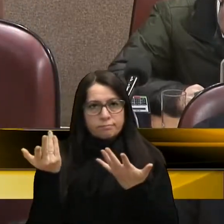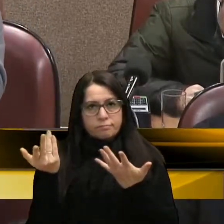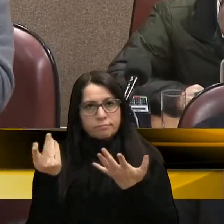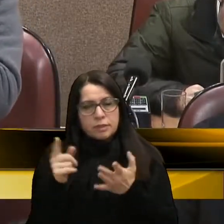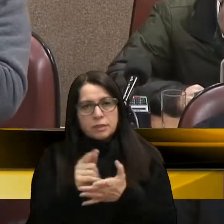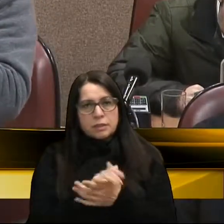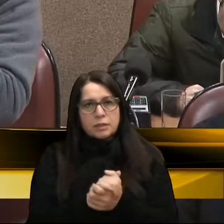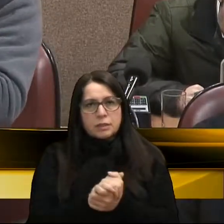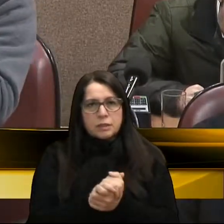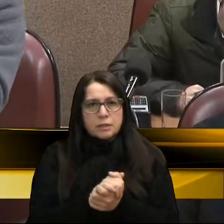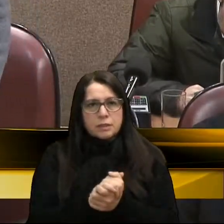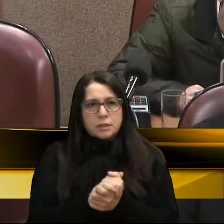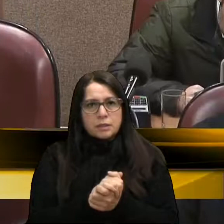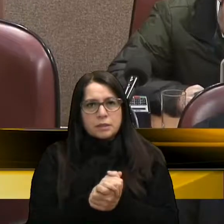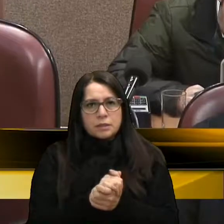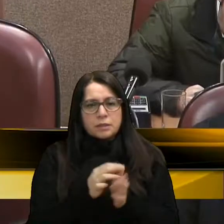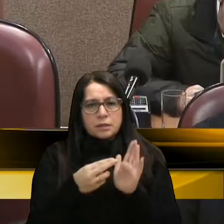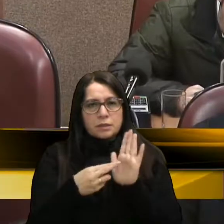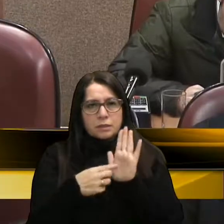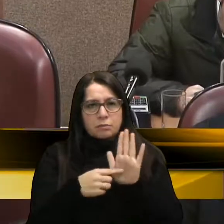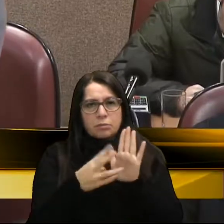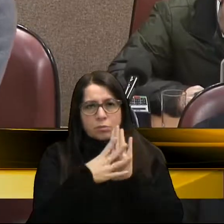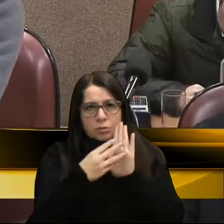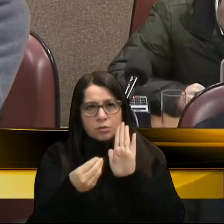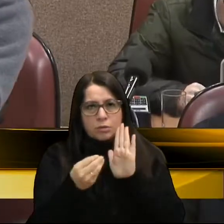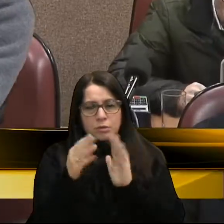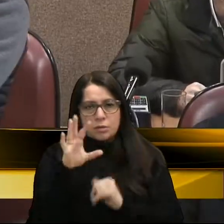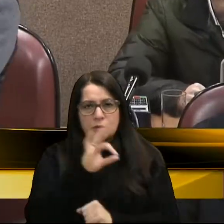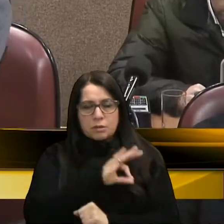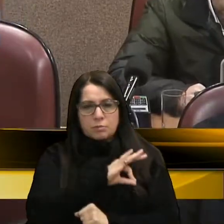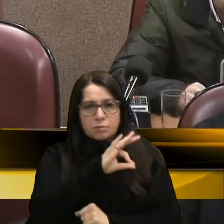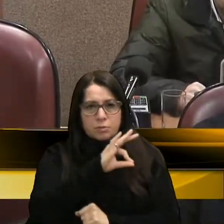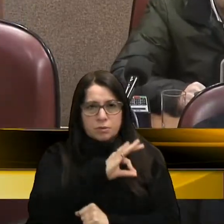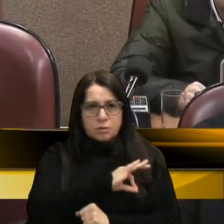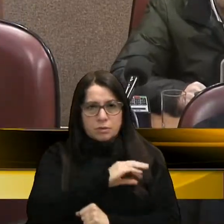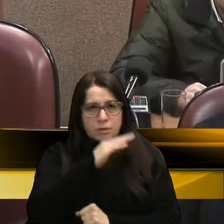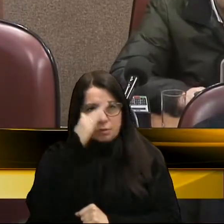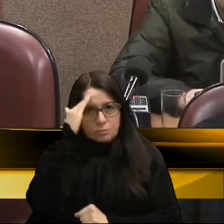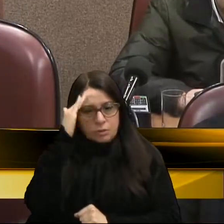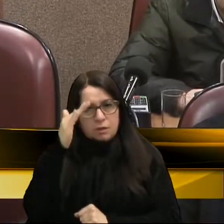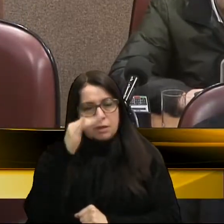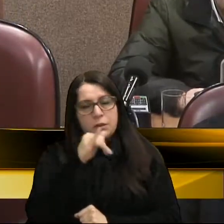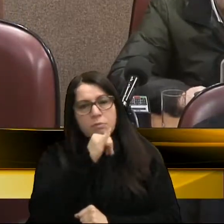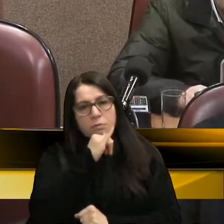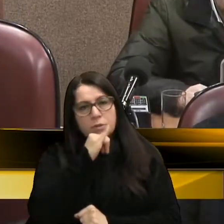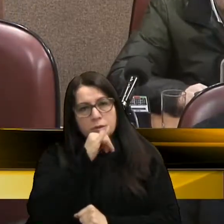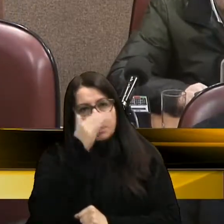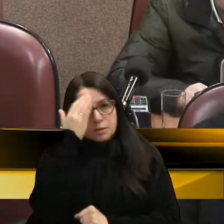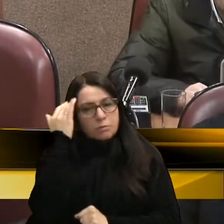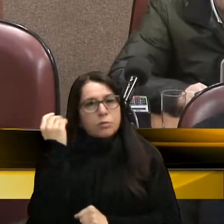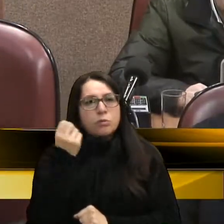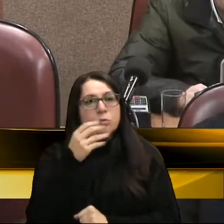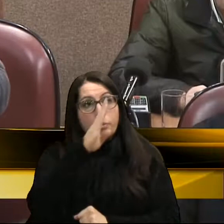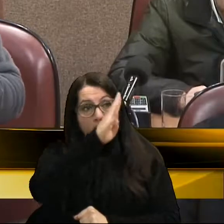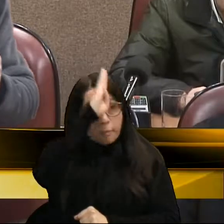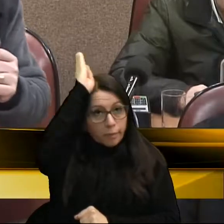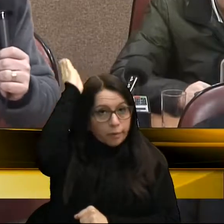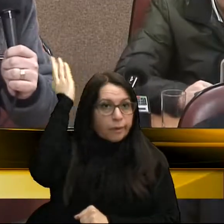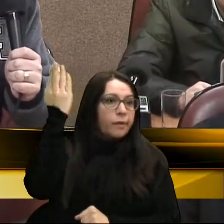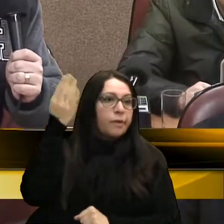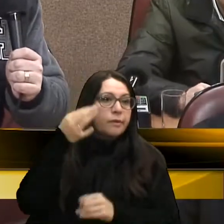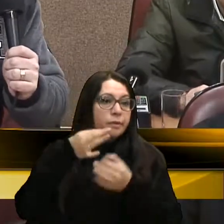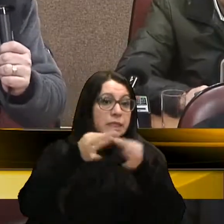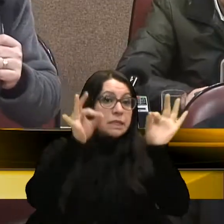invés dela se espelhar num policial, no militar, por exemplo, num bombeiro que